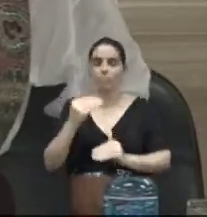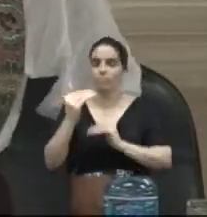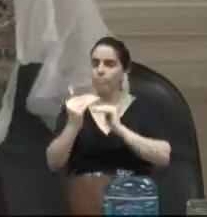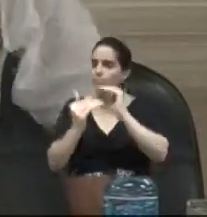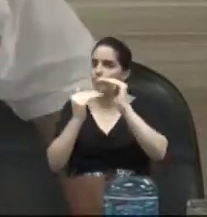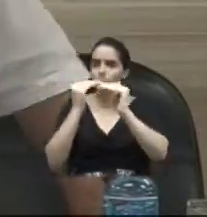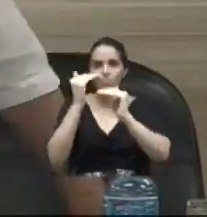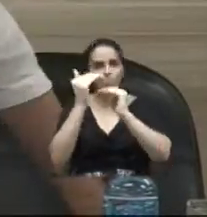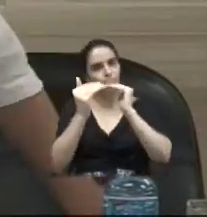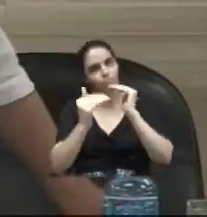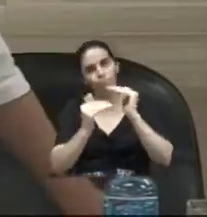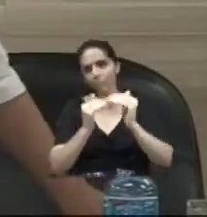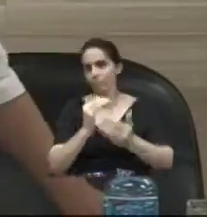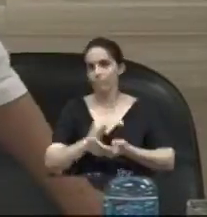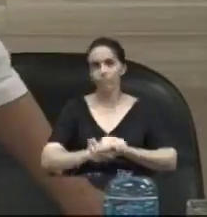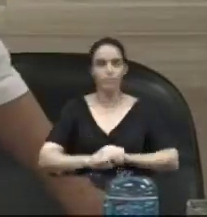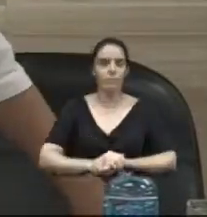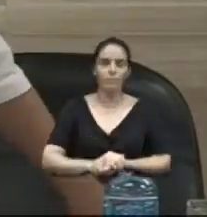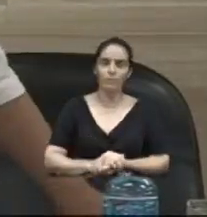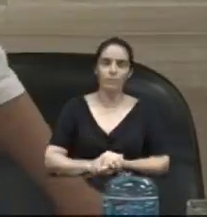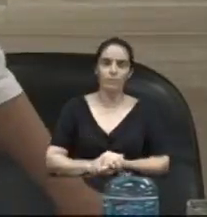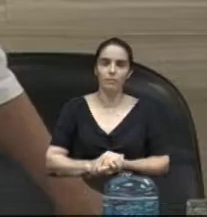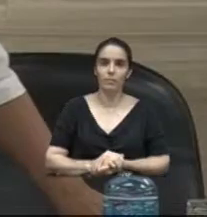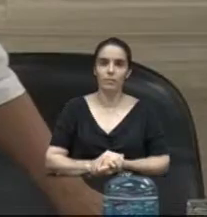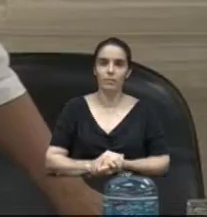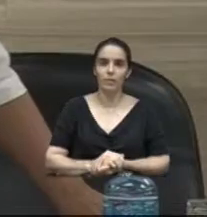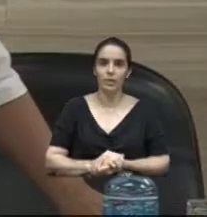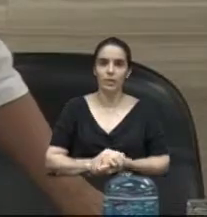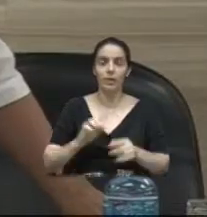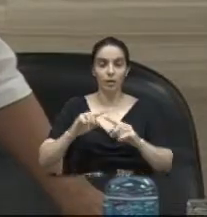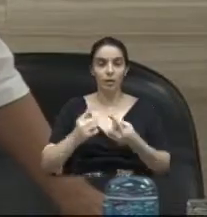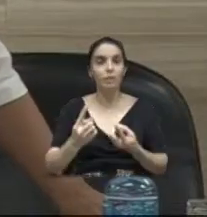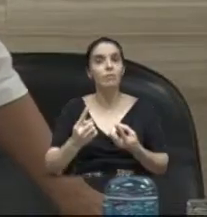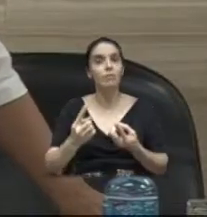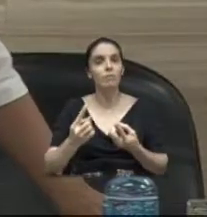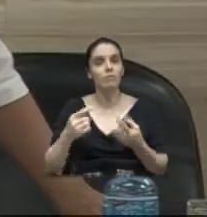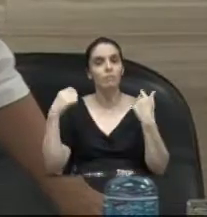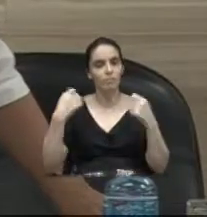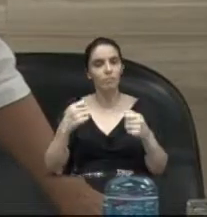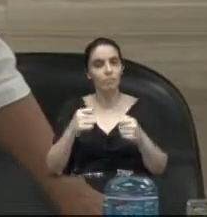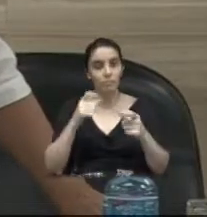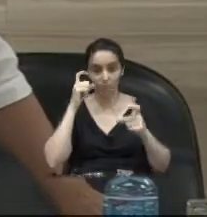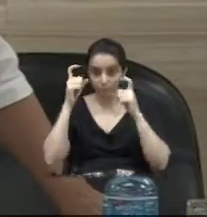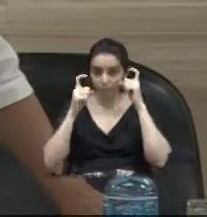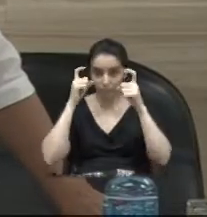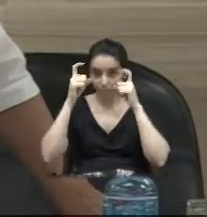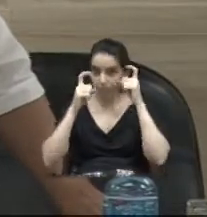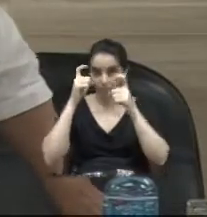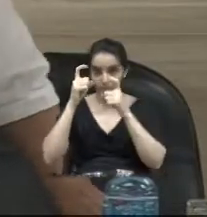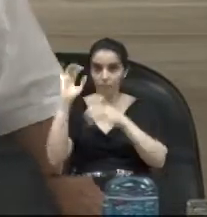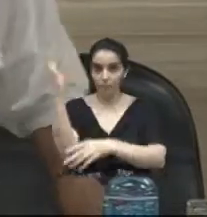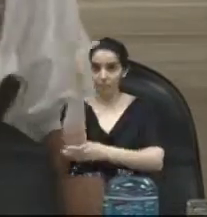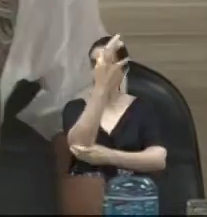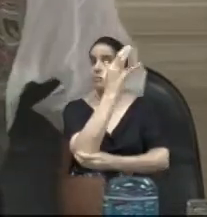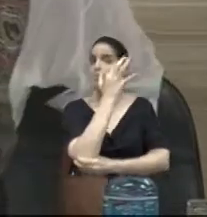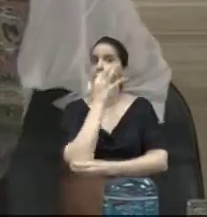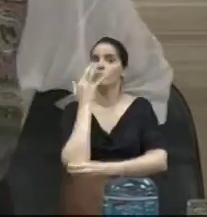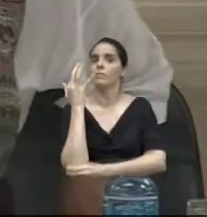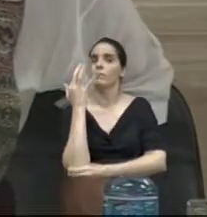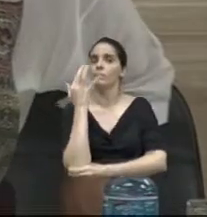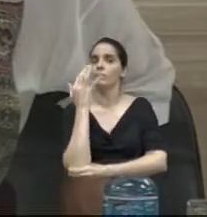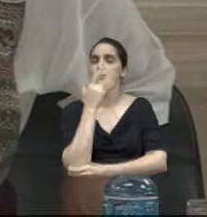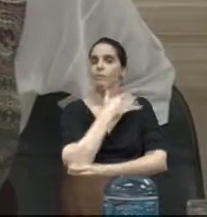nessa área, mas está na fase de que temos que nos preocupar com o meio ambiente, com a